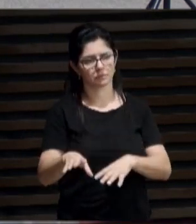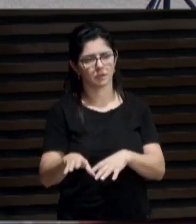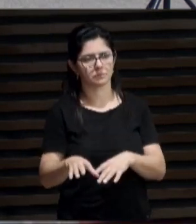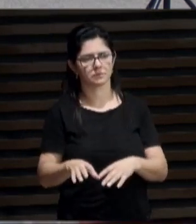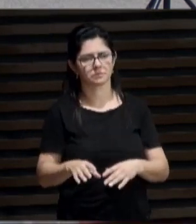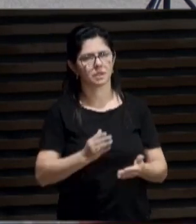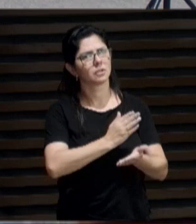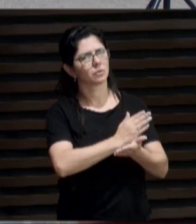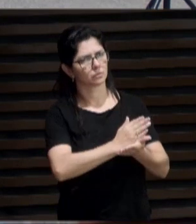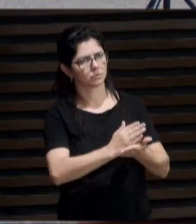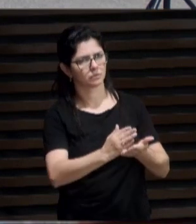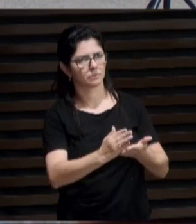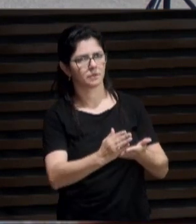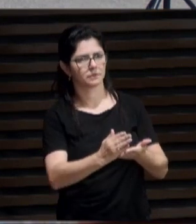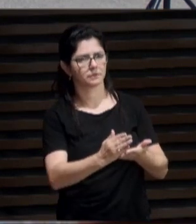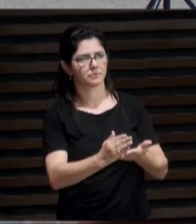começo